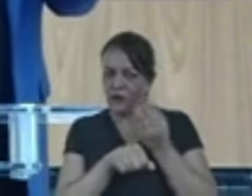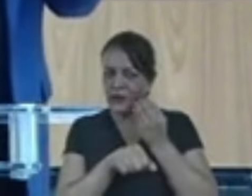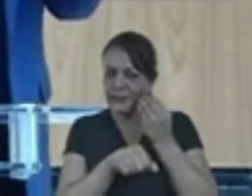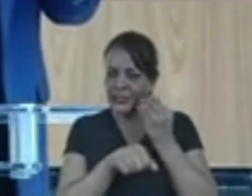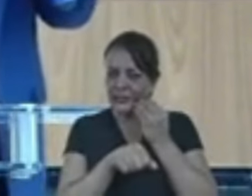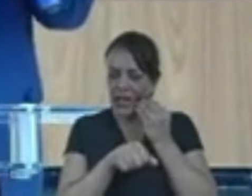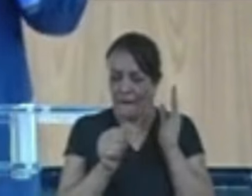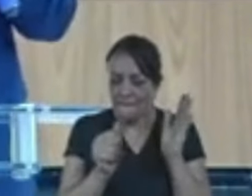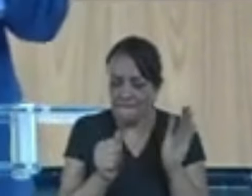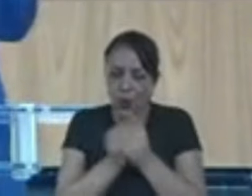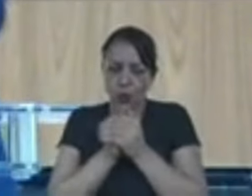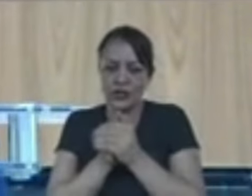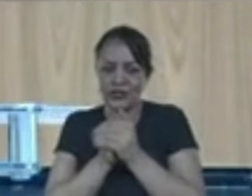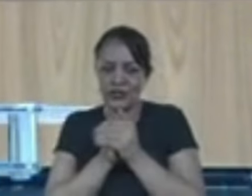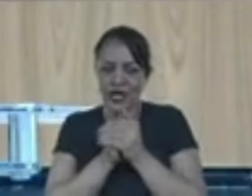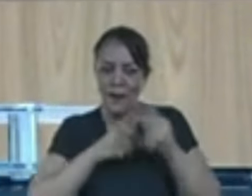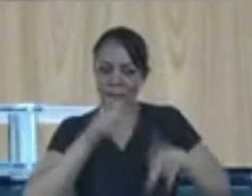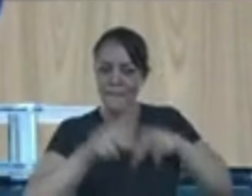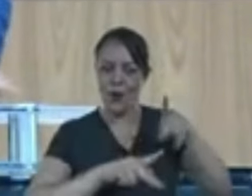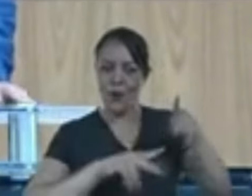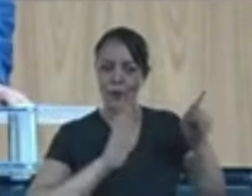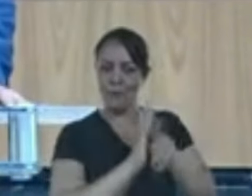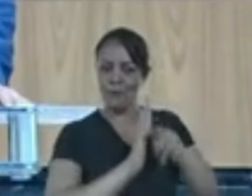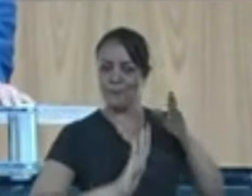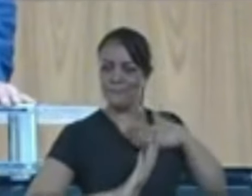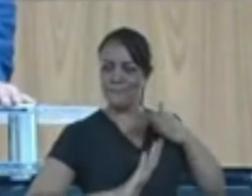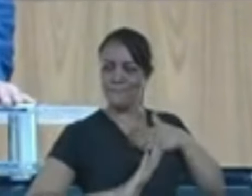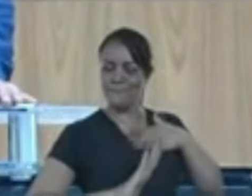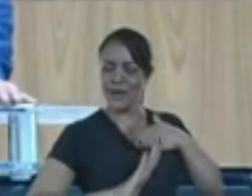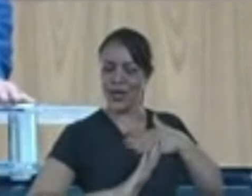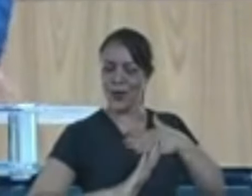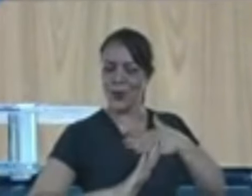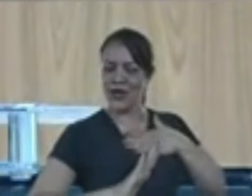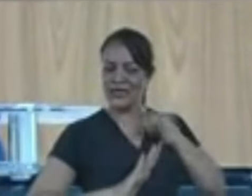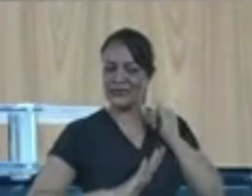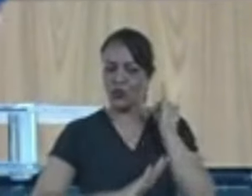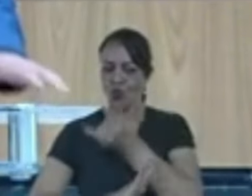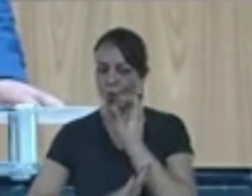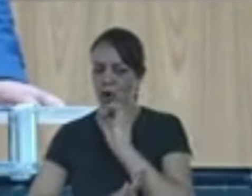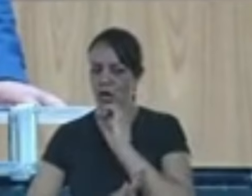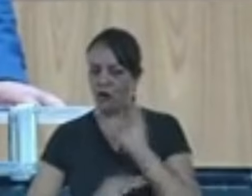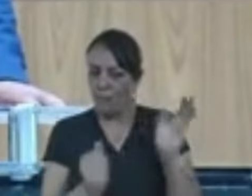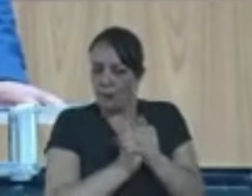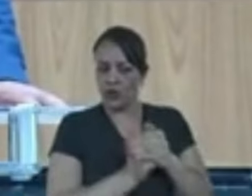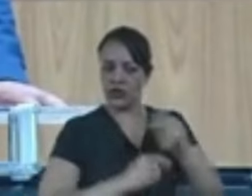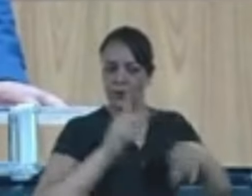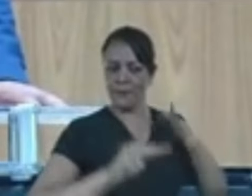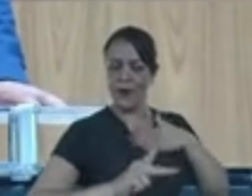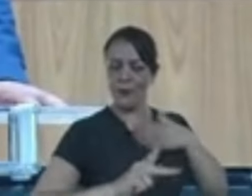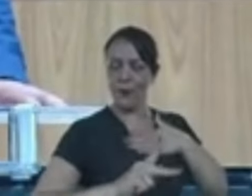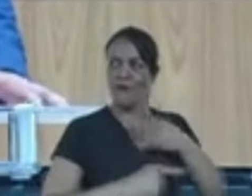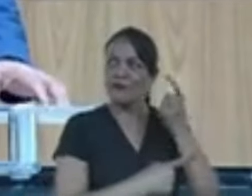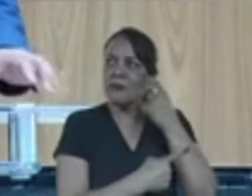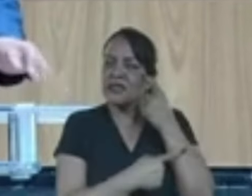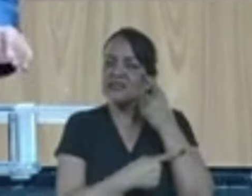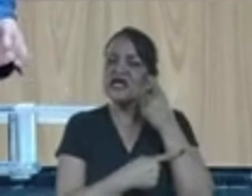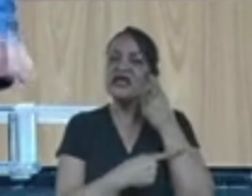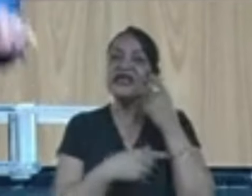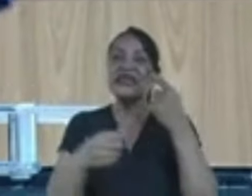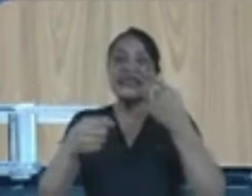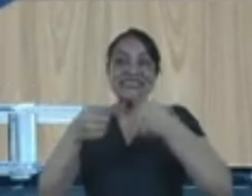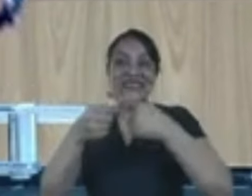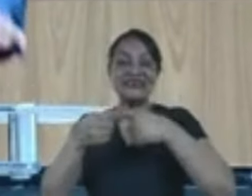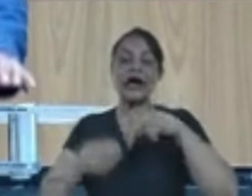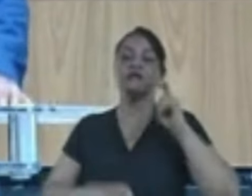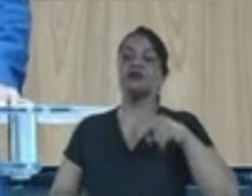proteger exatamente o seu povo. Ele chegou lá na beira do porto, pensou: eu